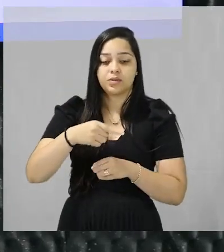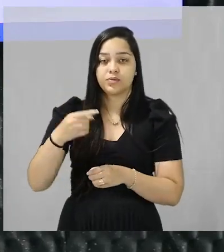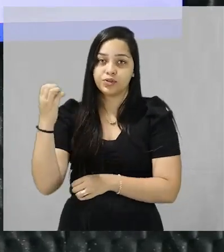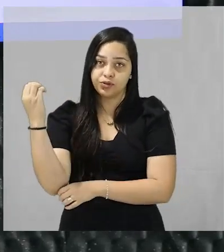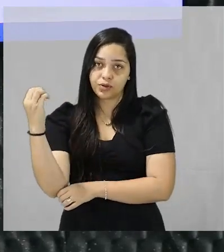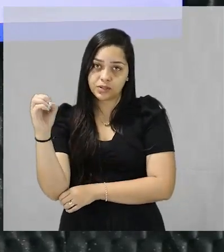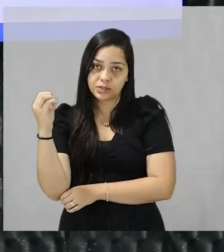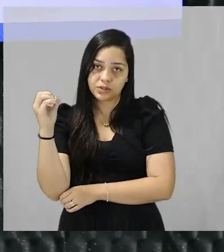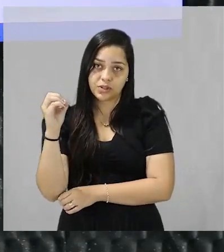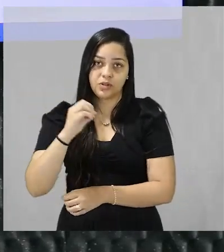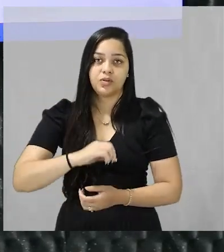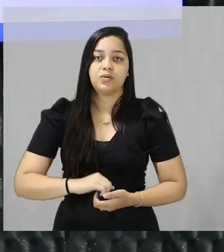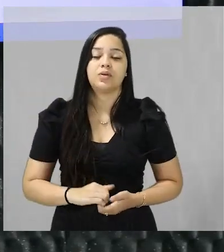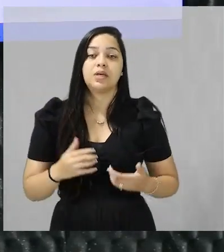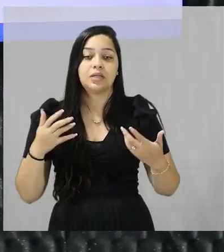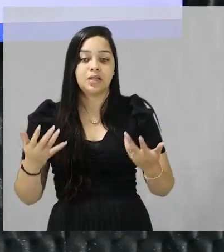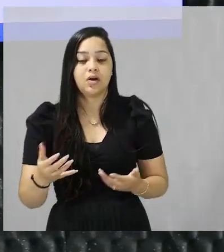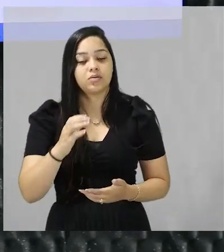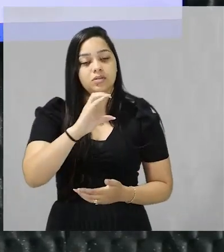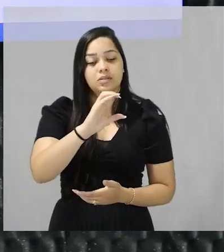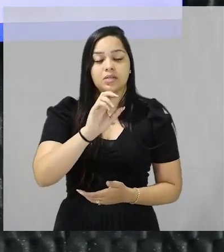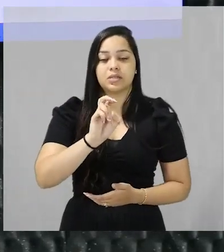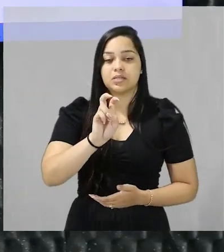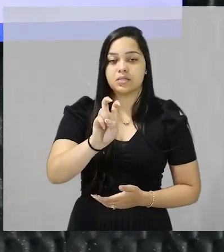oxigênios, tá certo? Ele é um